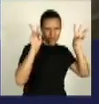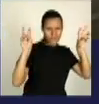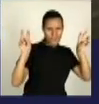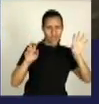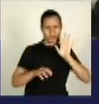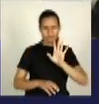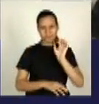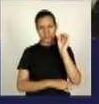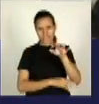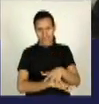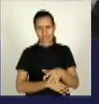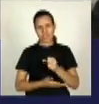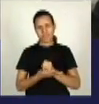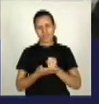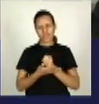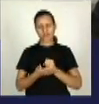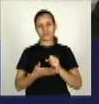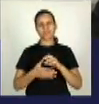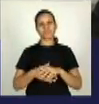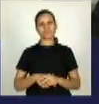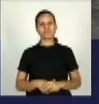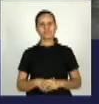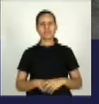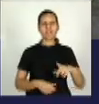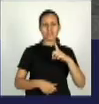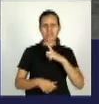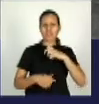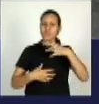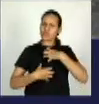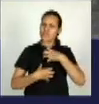Sobre o tema, evidentemente.